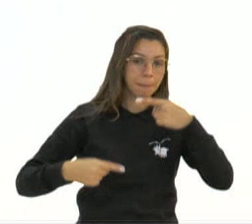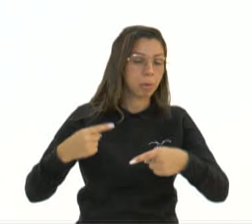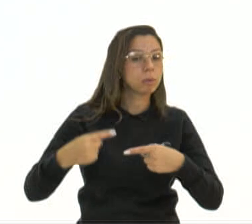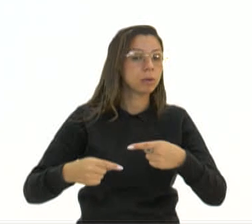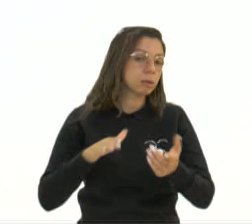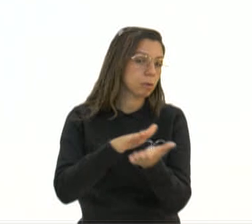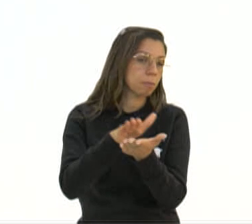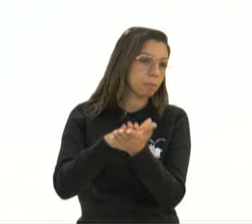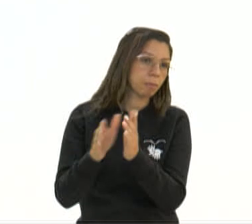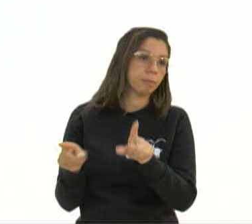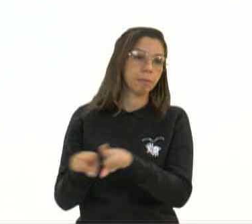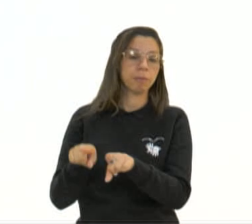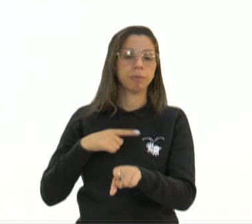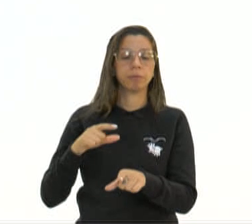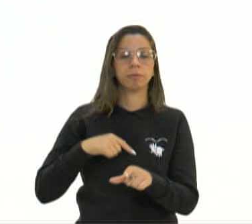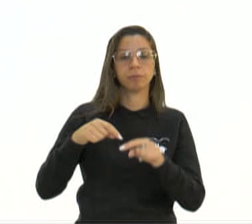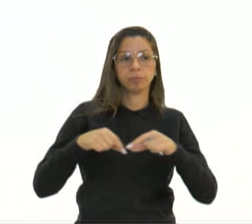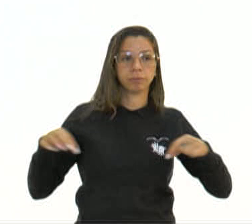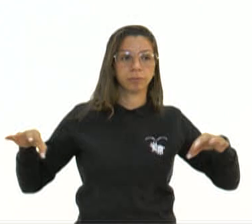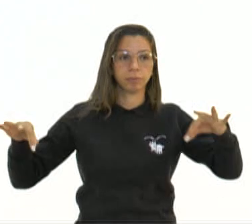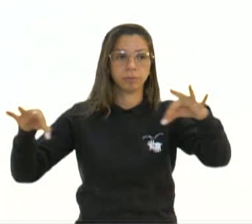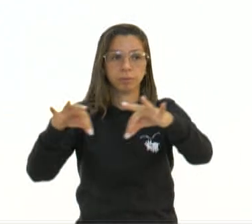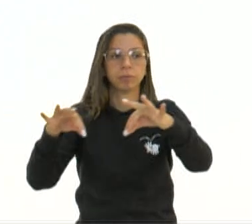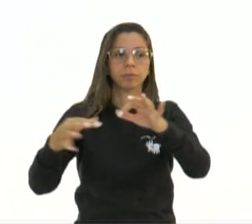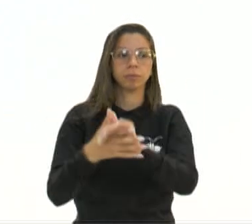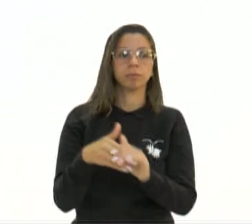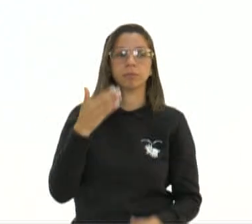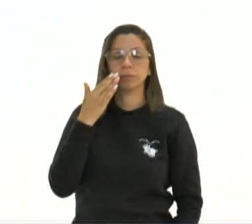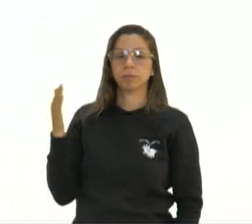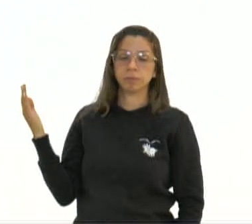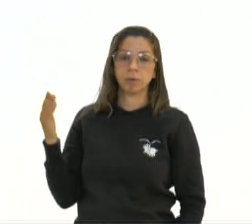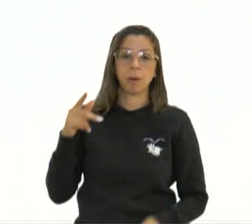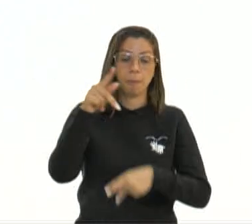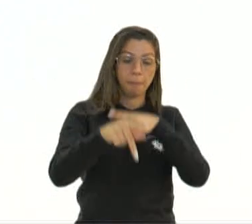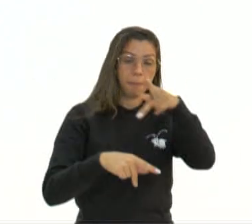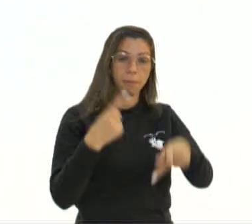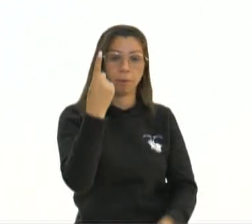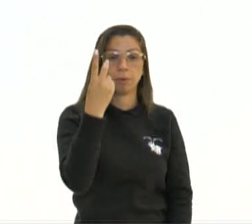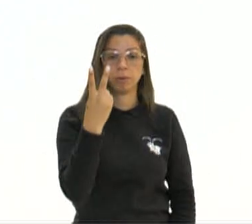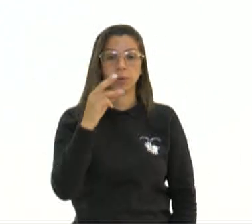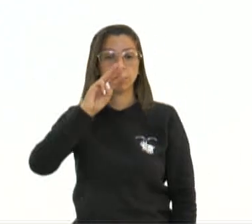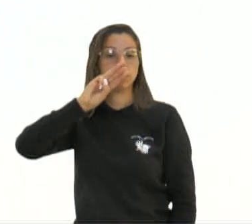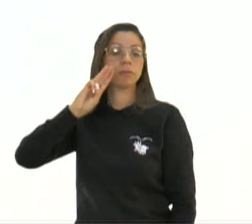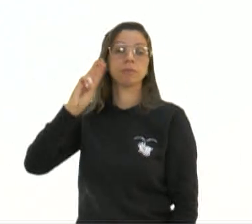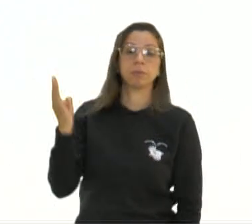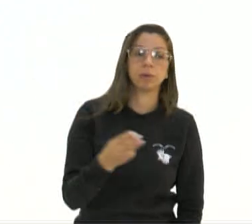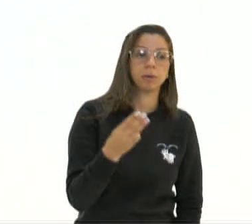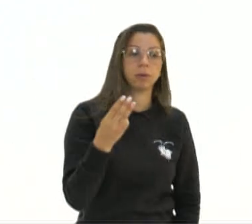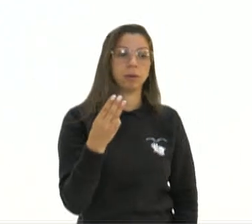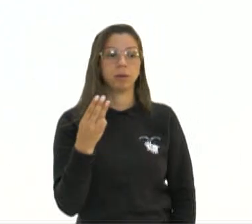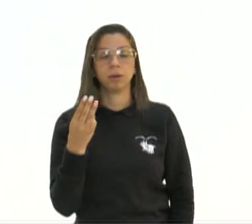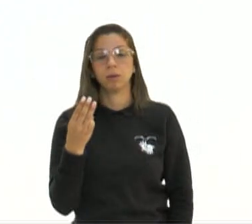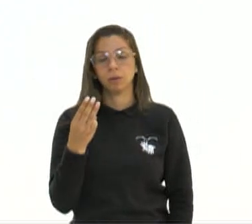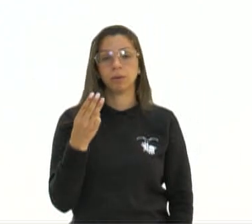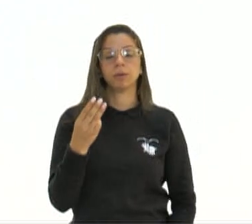de 1.520.000 quilômetros quadrados, uma população de 12 milhões e 300 mil